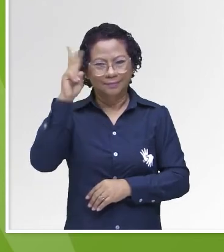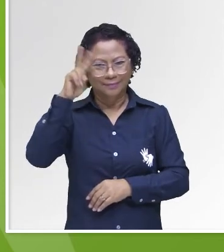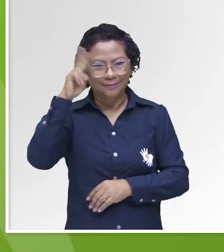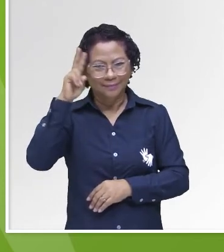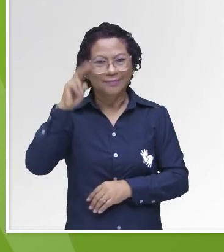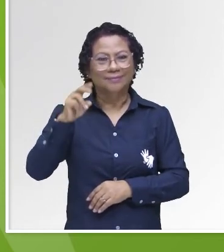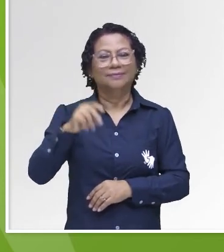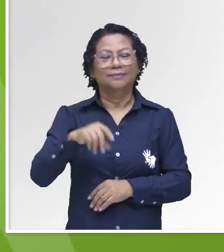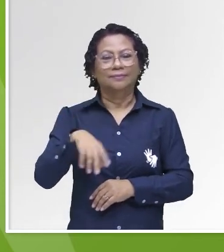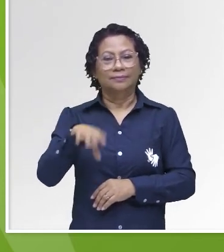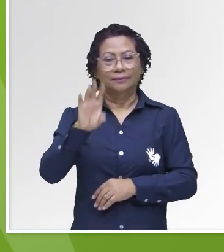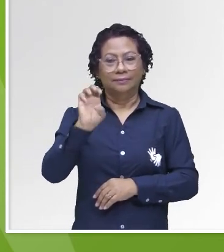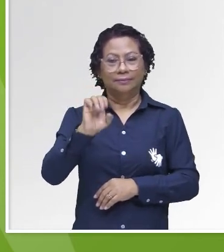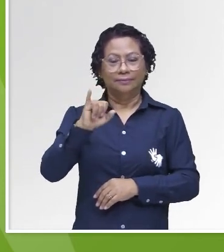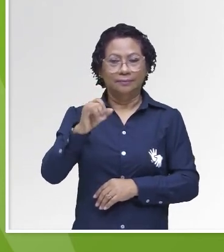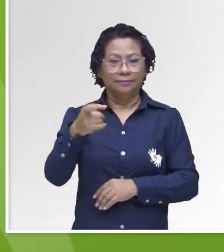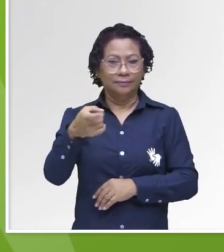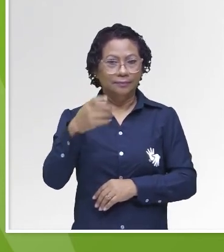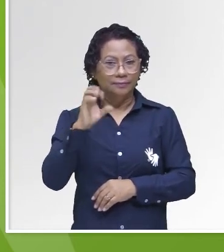de eixo